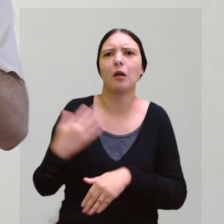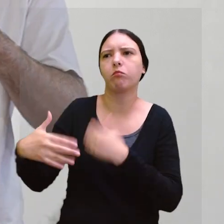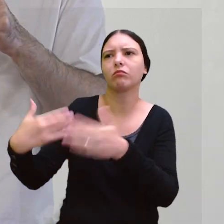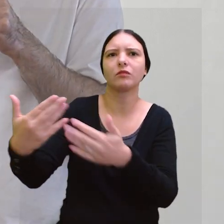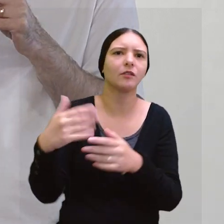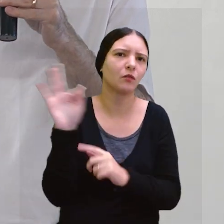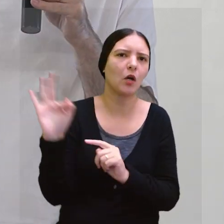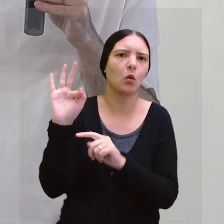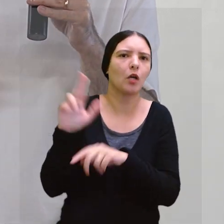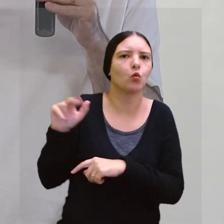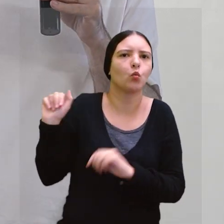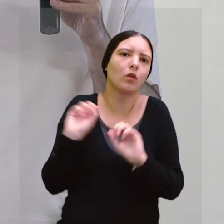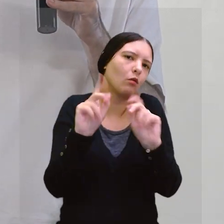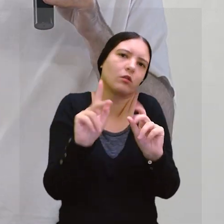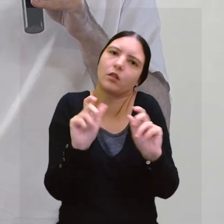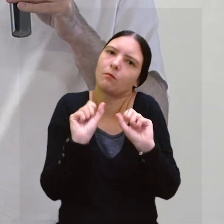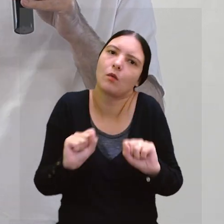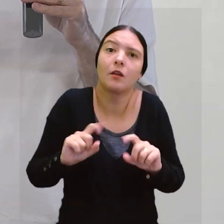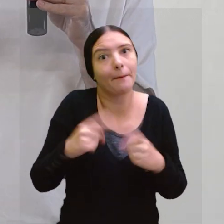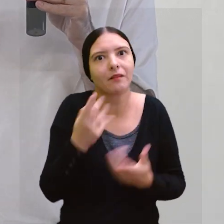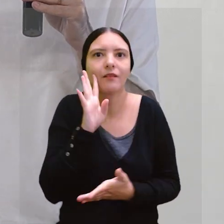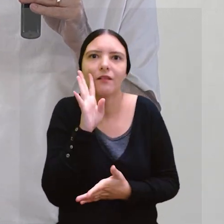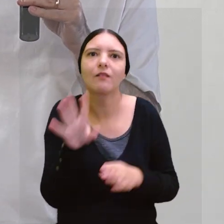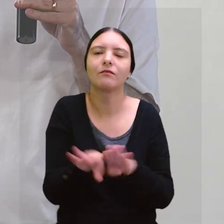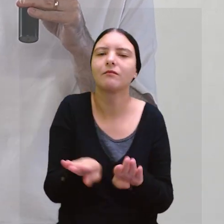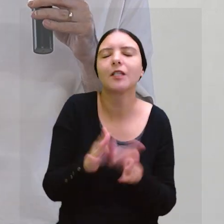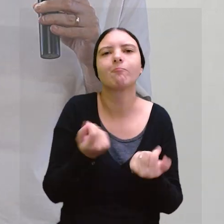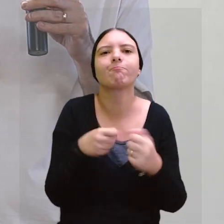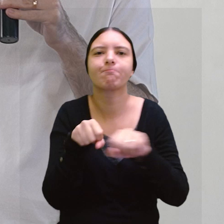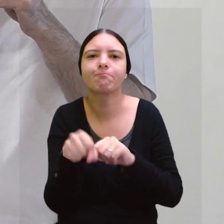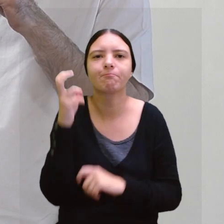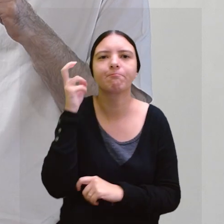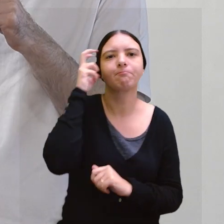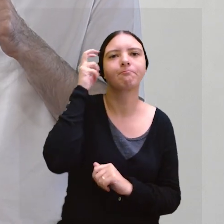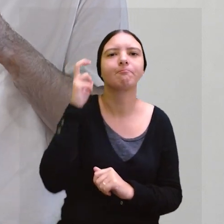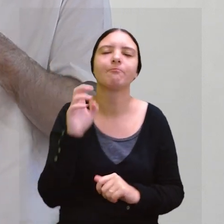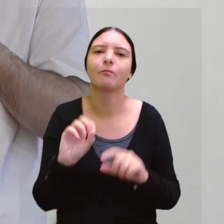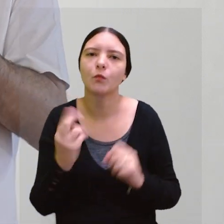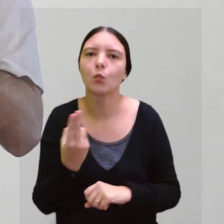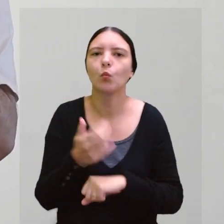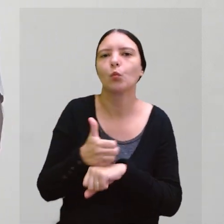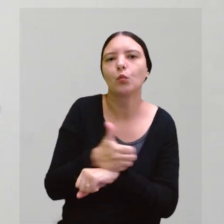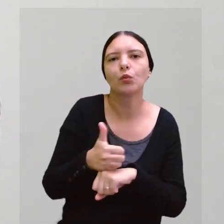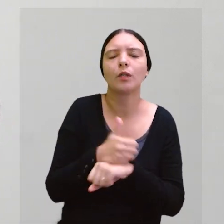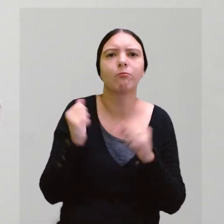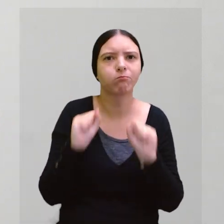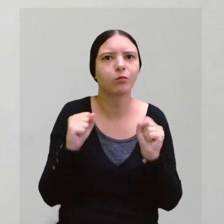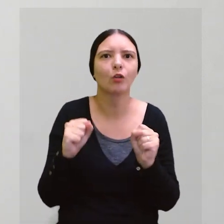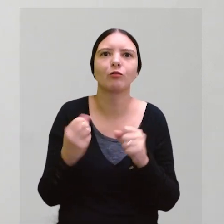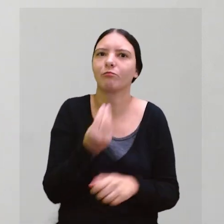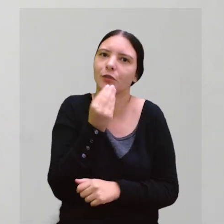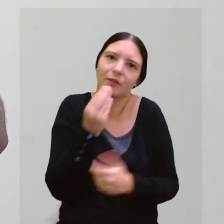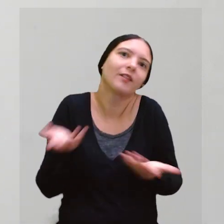graduação, né? Tem gente que segue a vida de muito jeito. Mas pode ser legal também você ter uma formação cultural, uma formação profissional, isso pode te abrir portas.